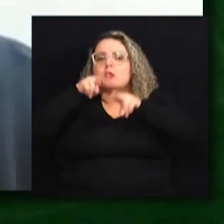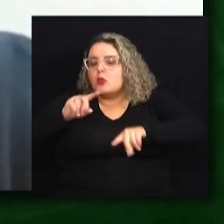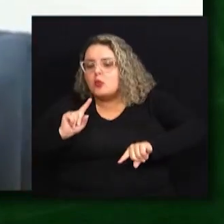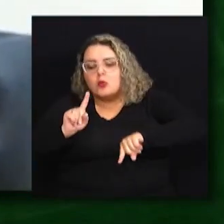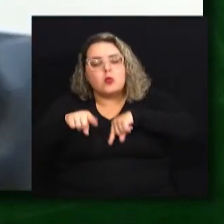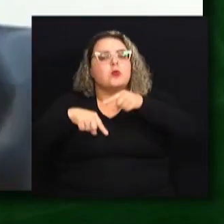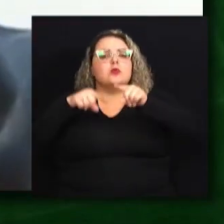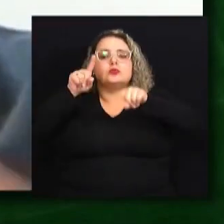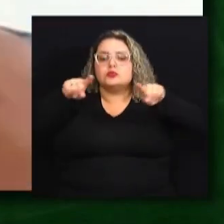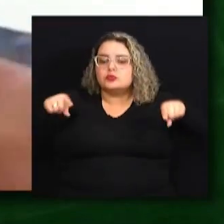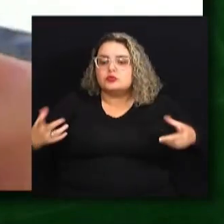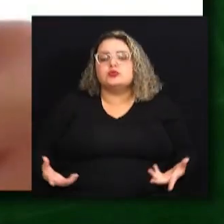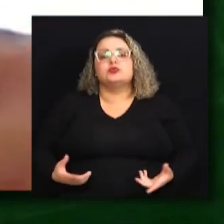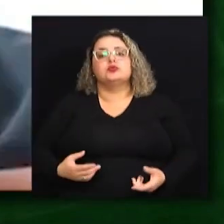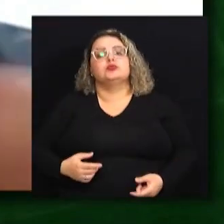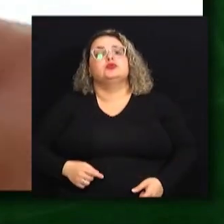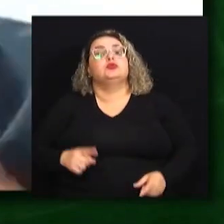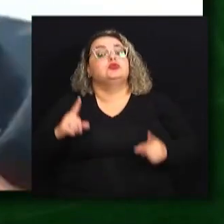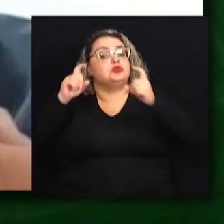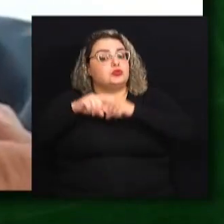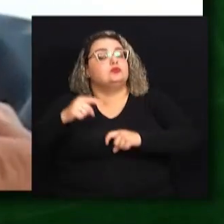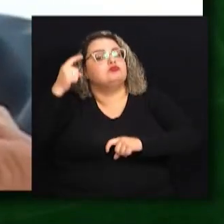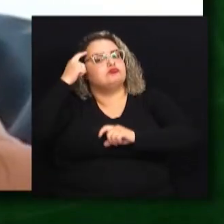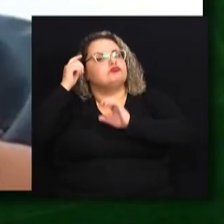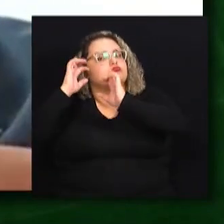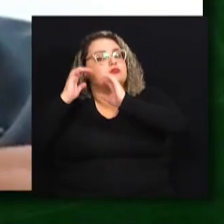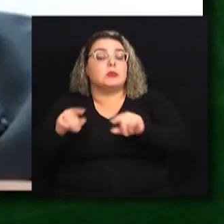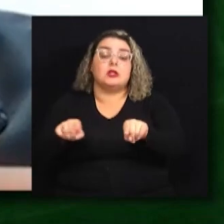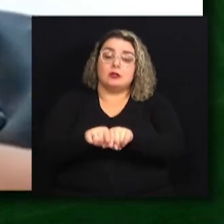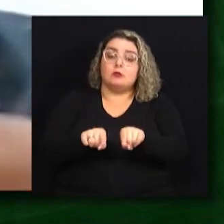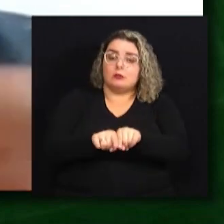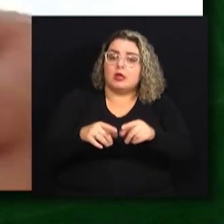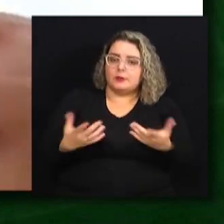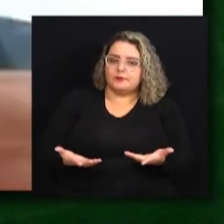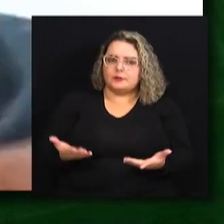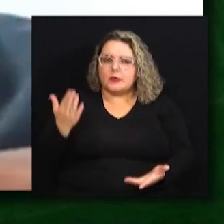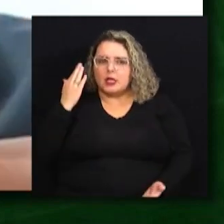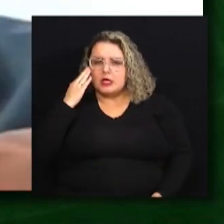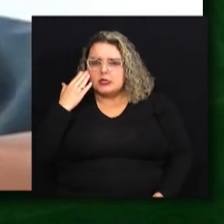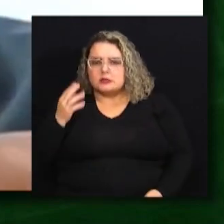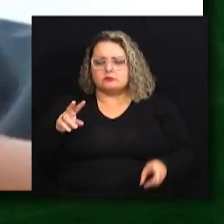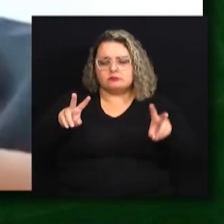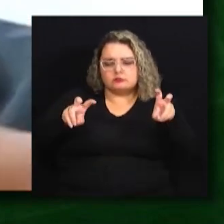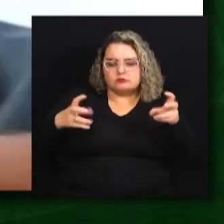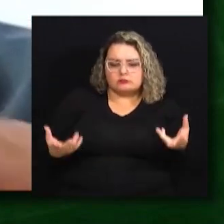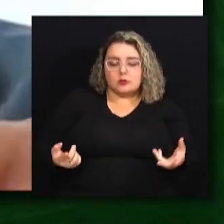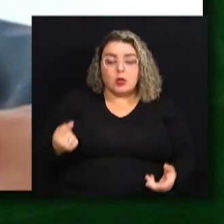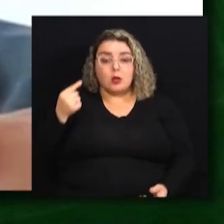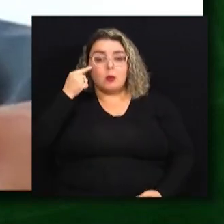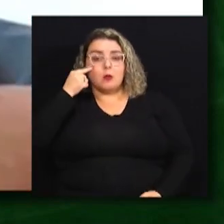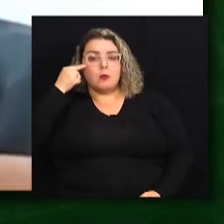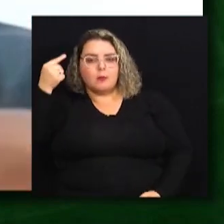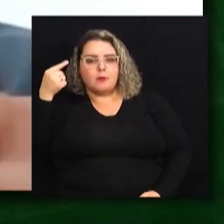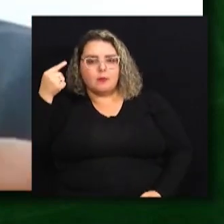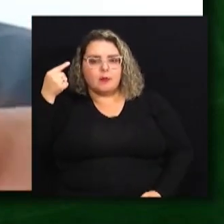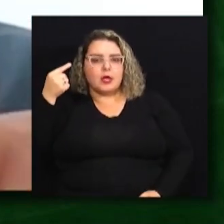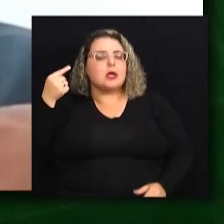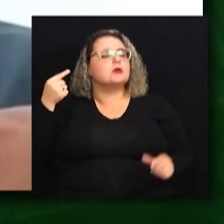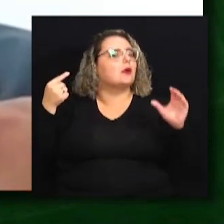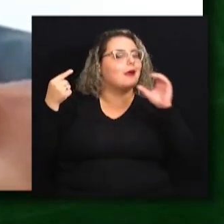em 15-12. Vitória dos visitantes, que levam 2 pontos. E os campineiros,